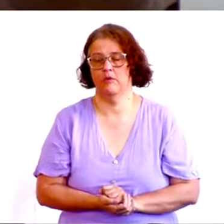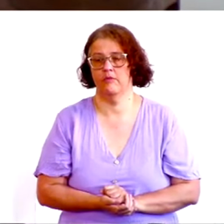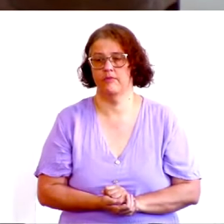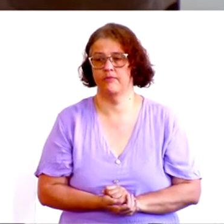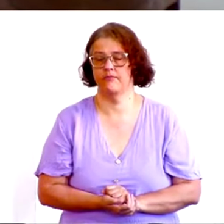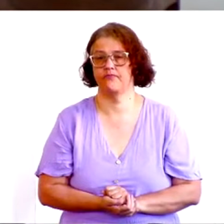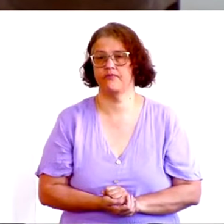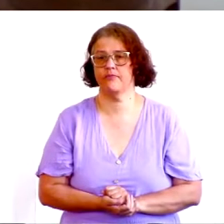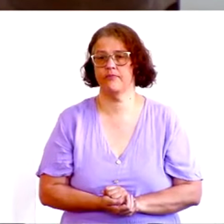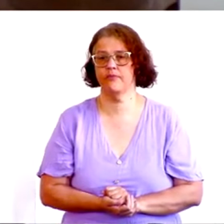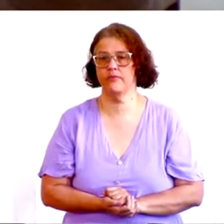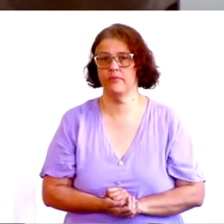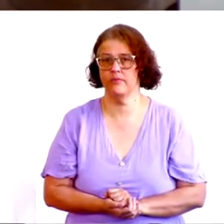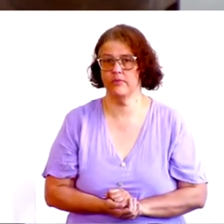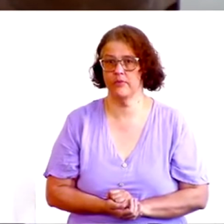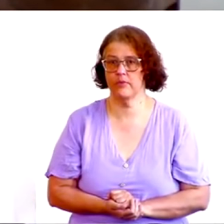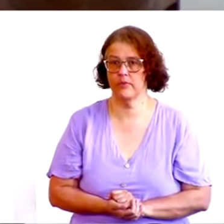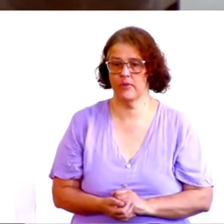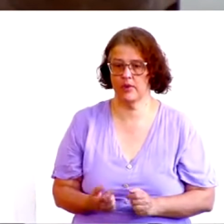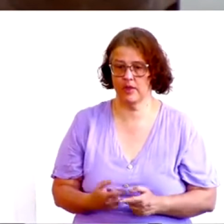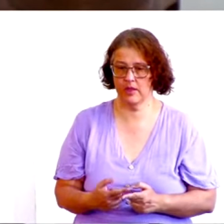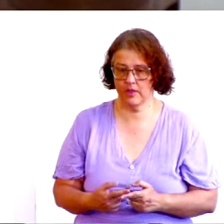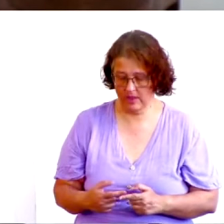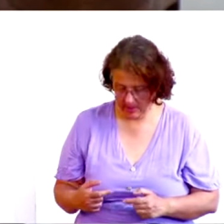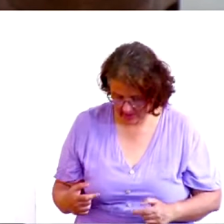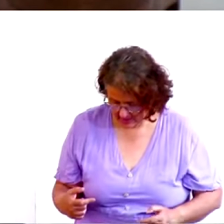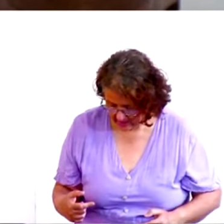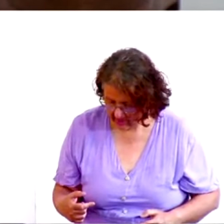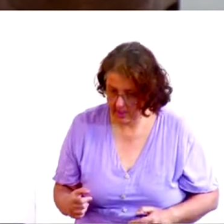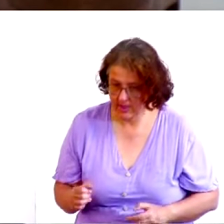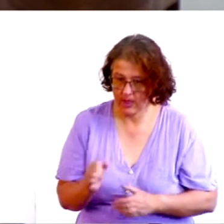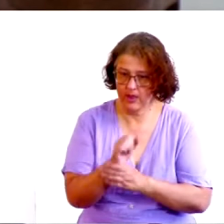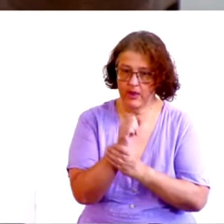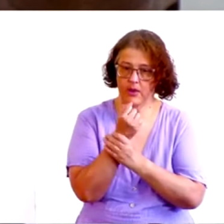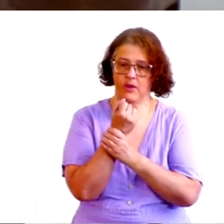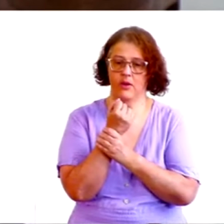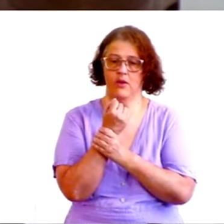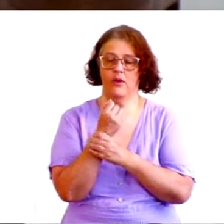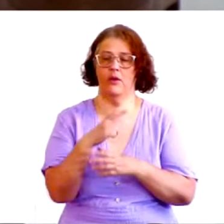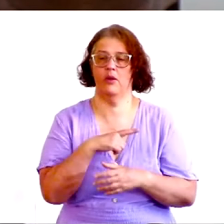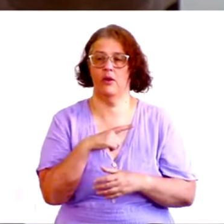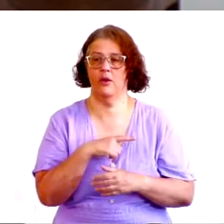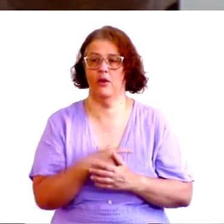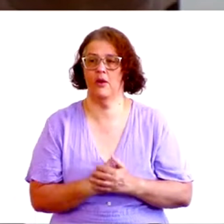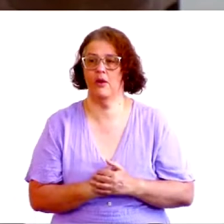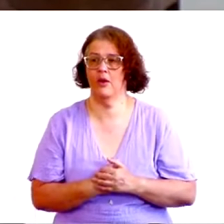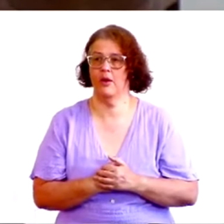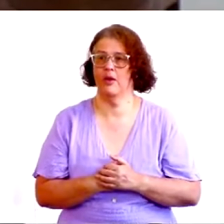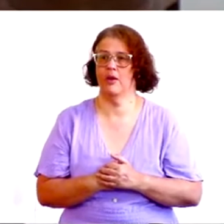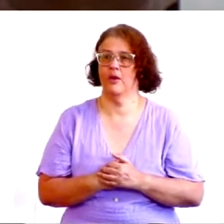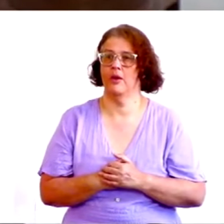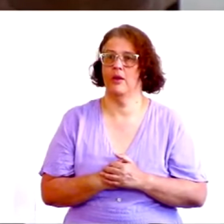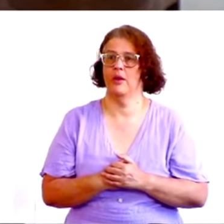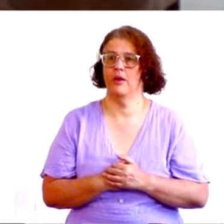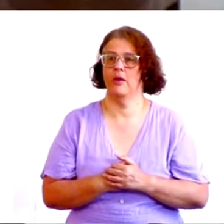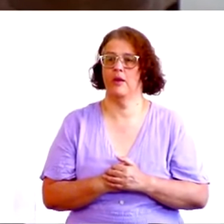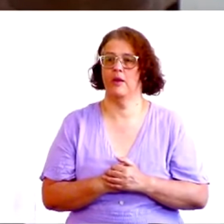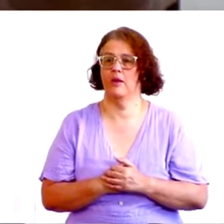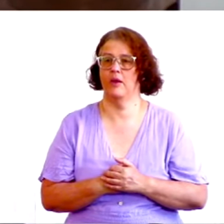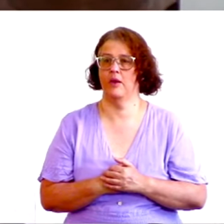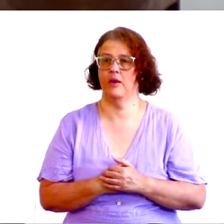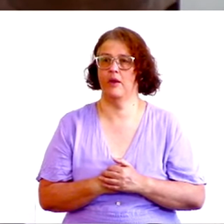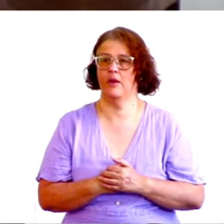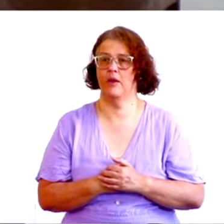mas Vejam o nível de segurança que Isaías quis que o povo tivesse os tempos eram